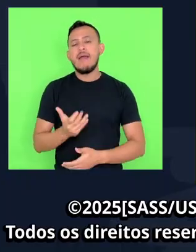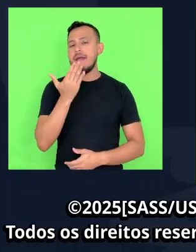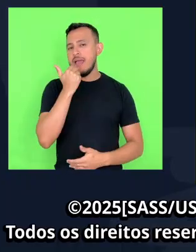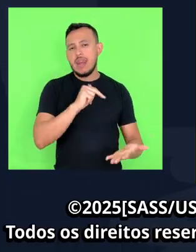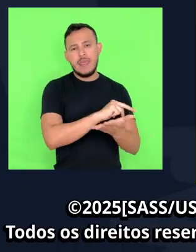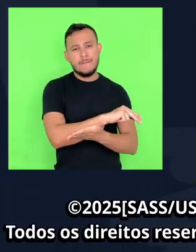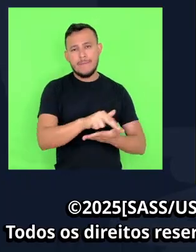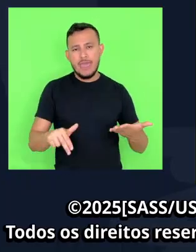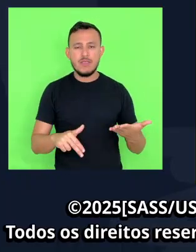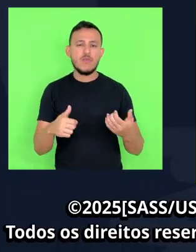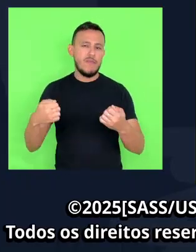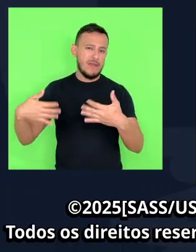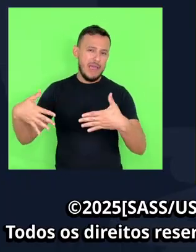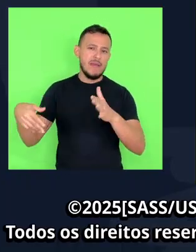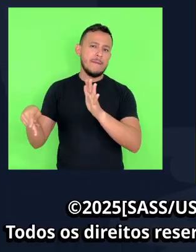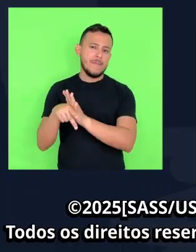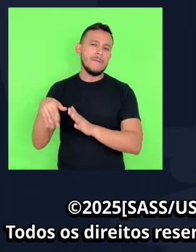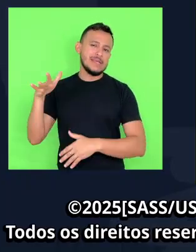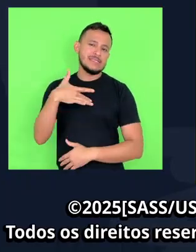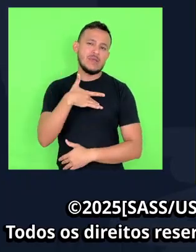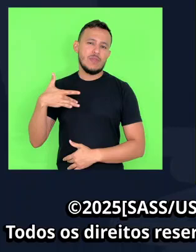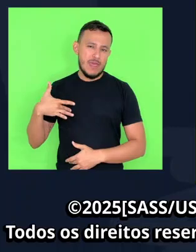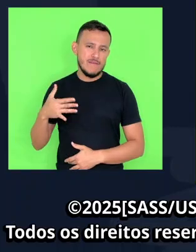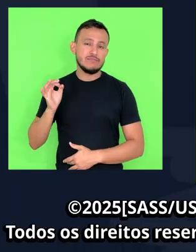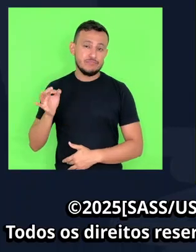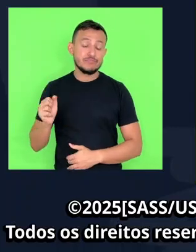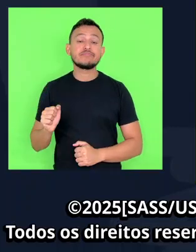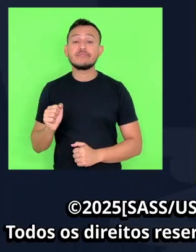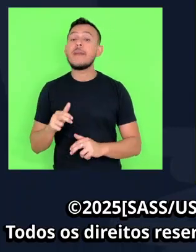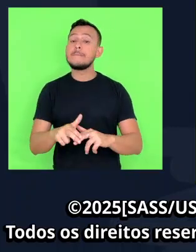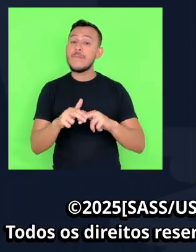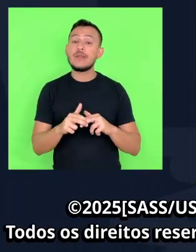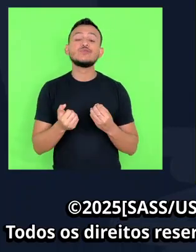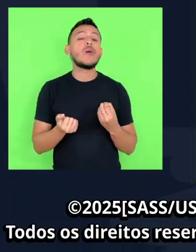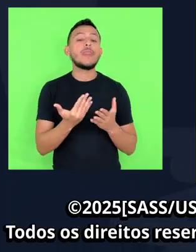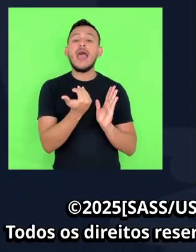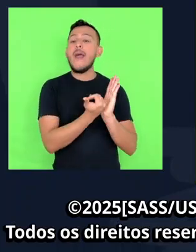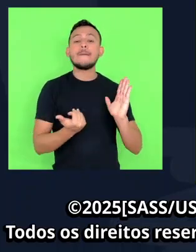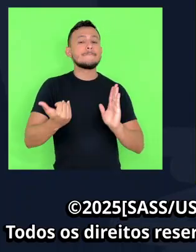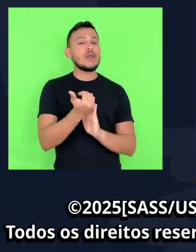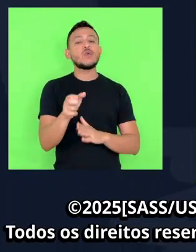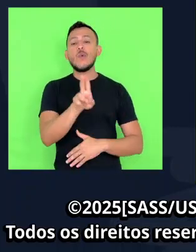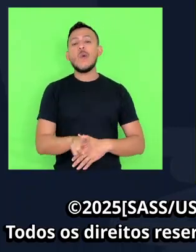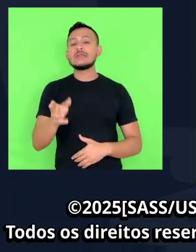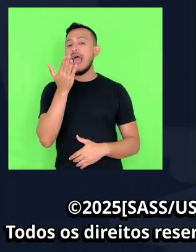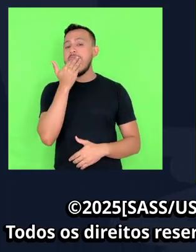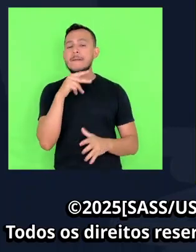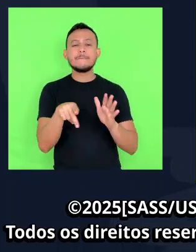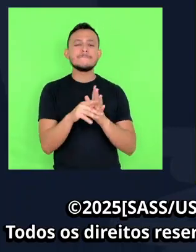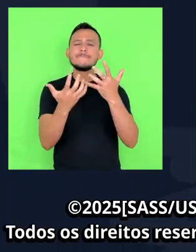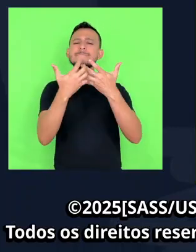alimentos mais caros, que são mais saudáveis. Isso leva ao aumento do consumo de